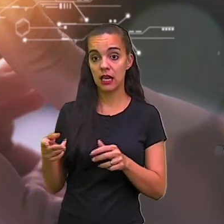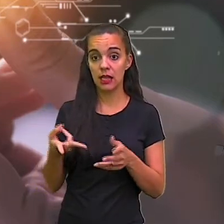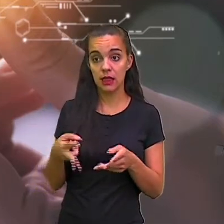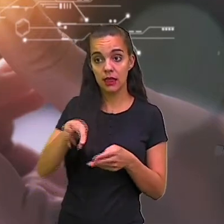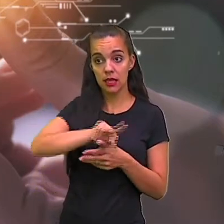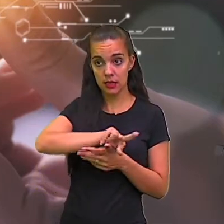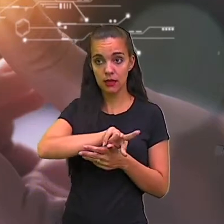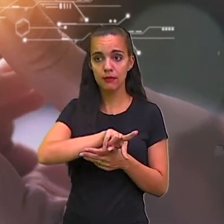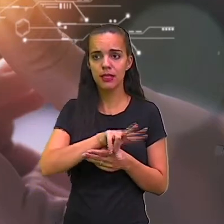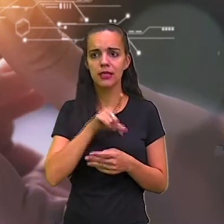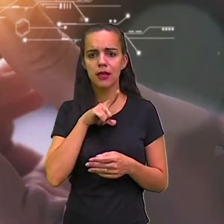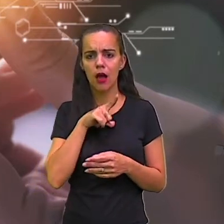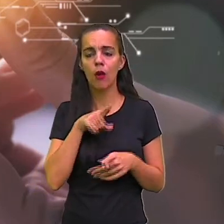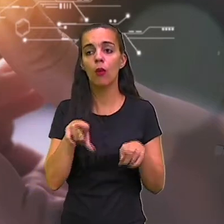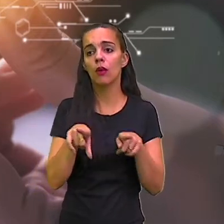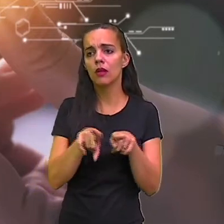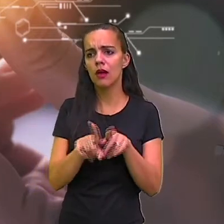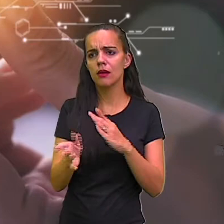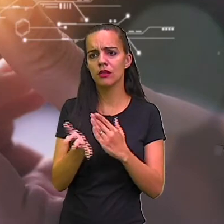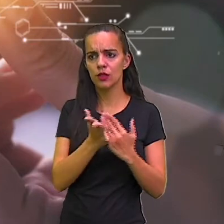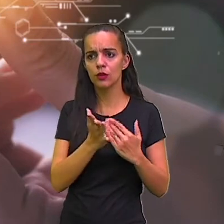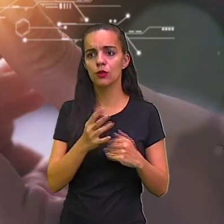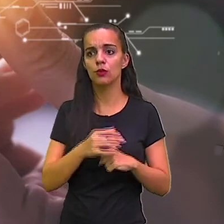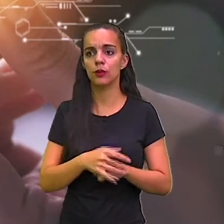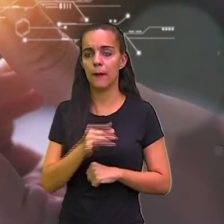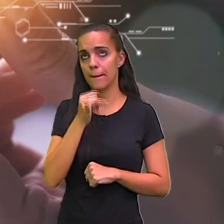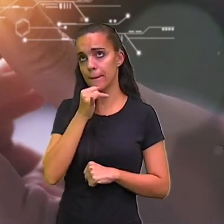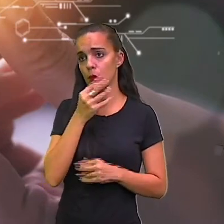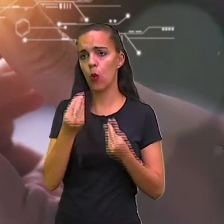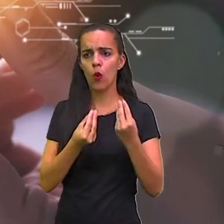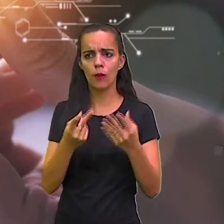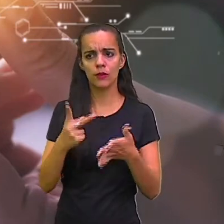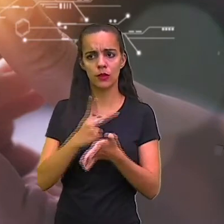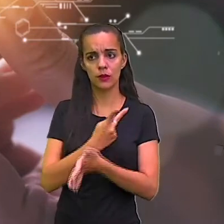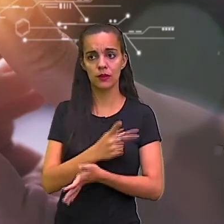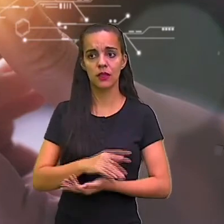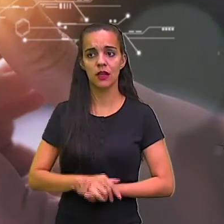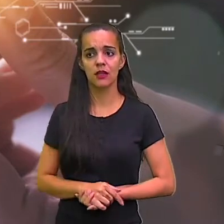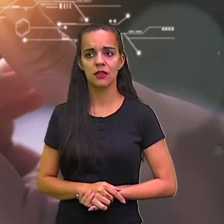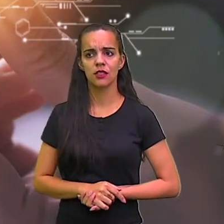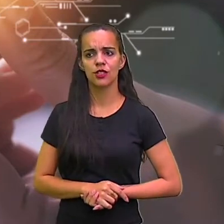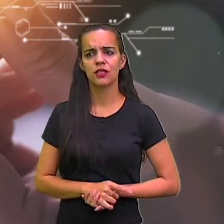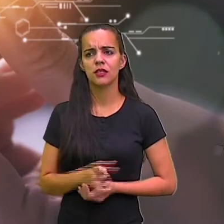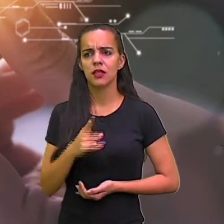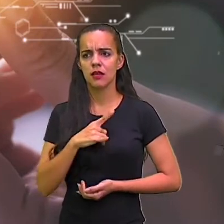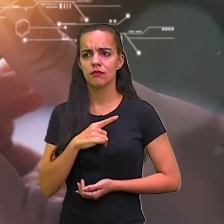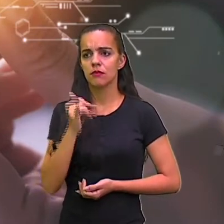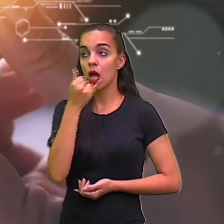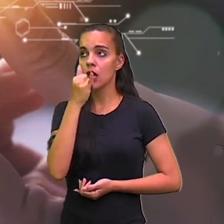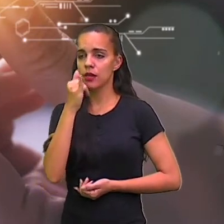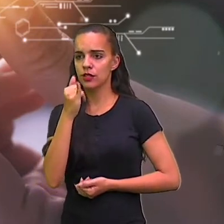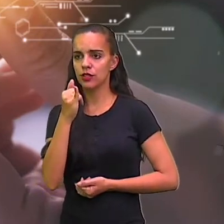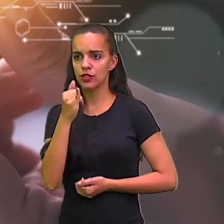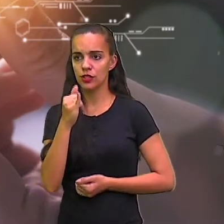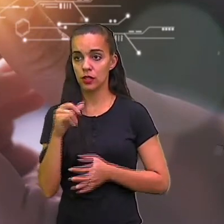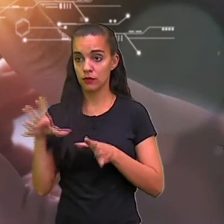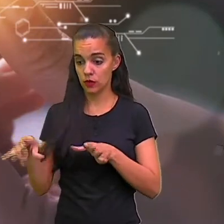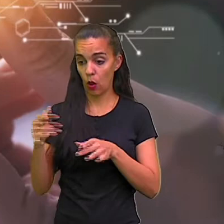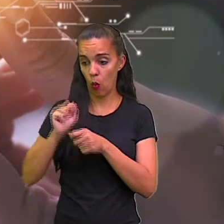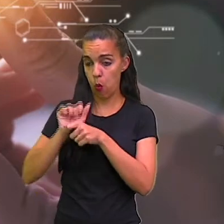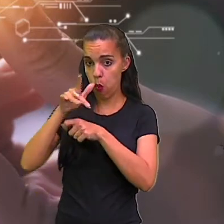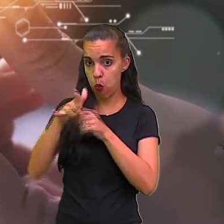EA distribuição Olha só como que isso acontece então a energia sai da